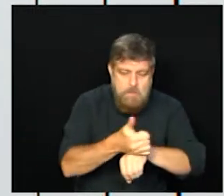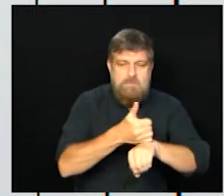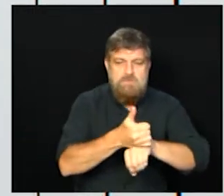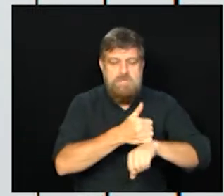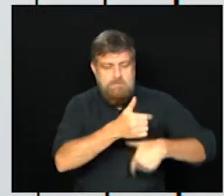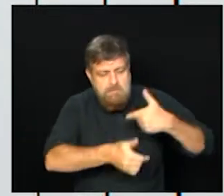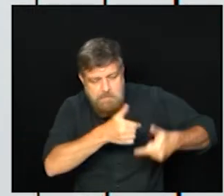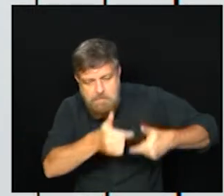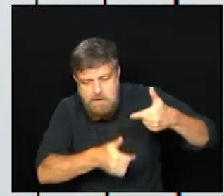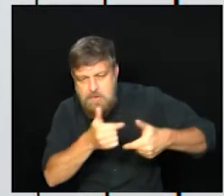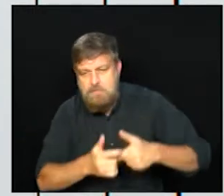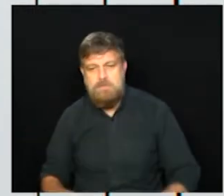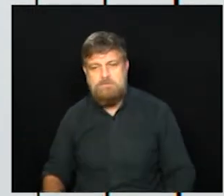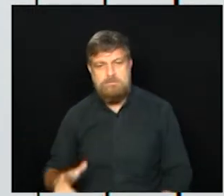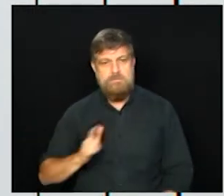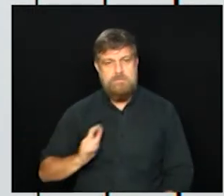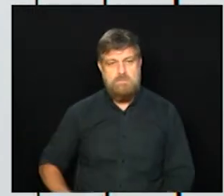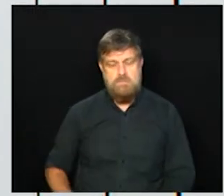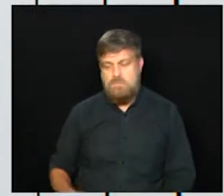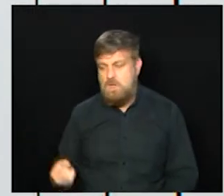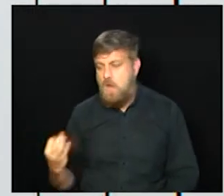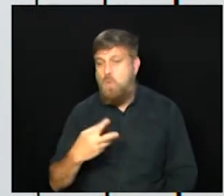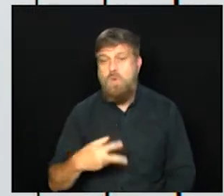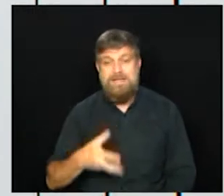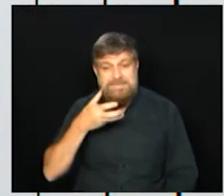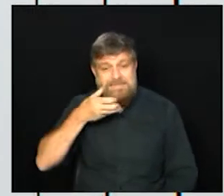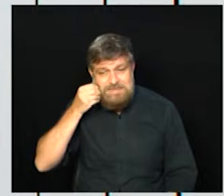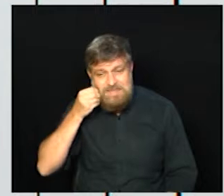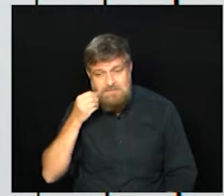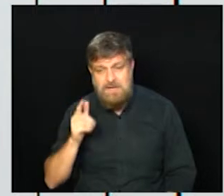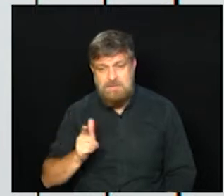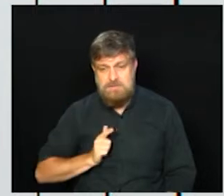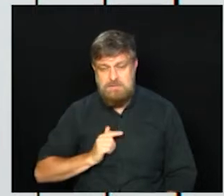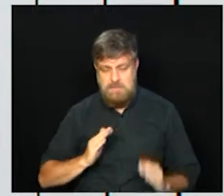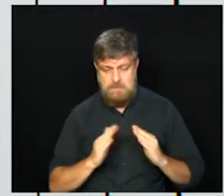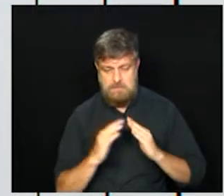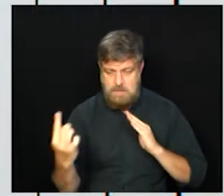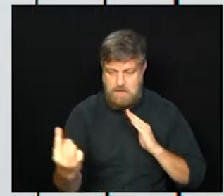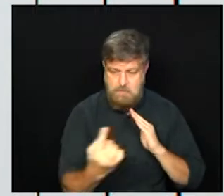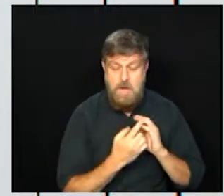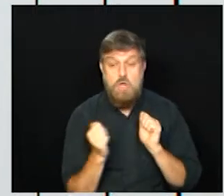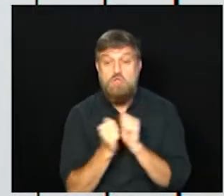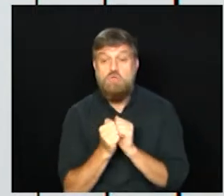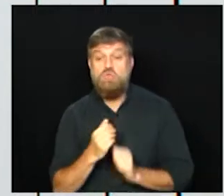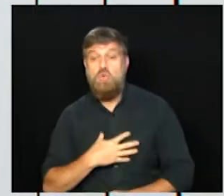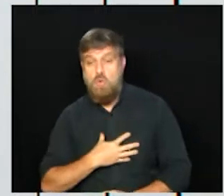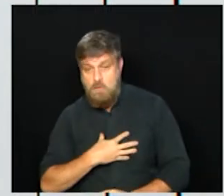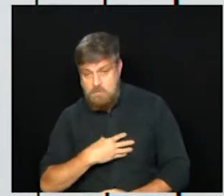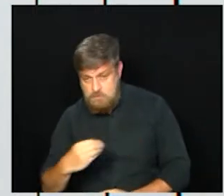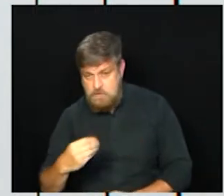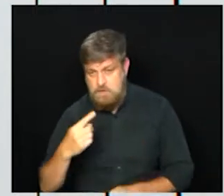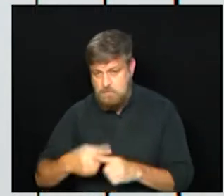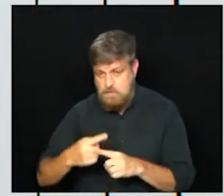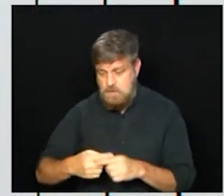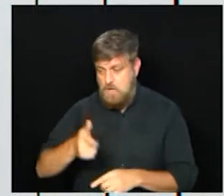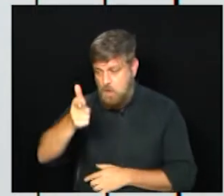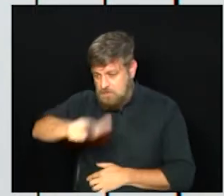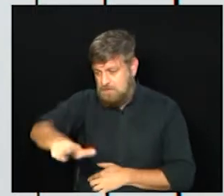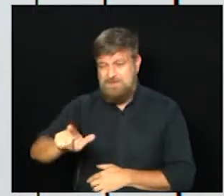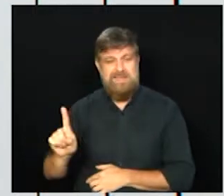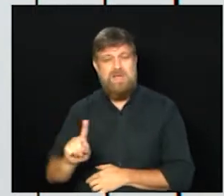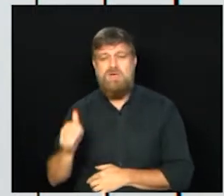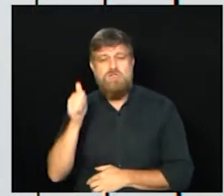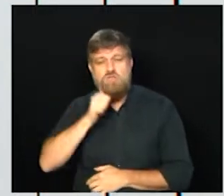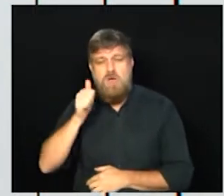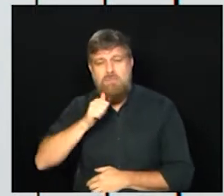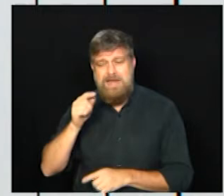multidisciplinares, da quantidade de vagas que é disponibilizada para as mulheres com filhos, inclusive, porque quando a gente, de novo, não é só a mulher que entra no